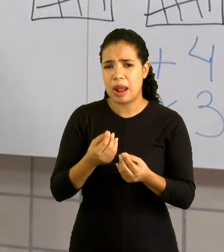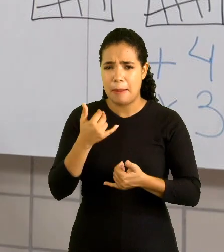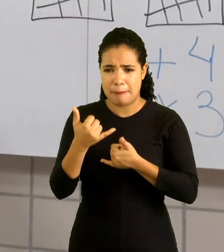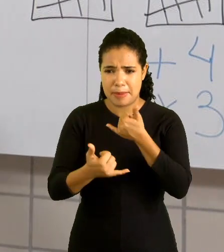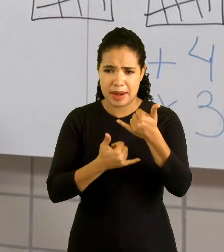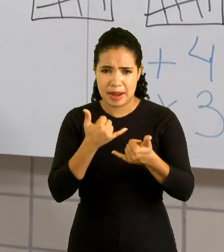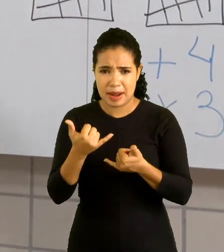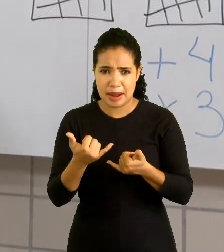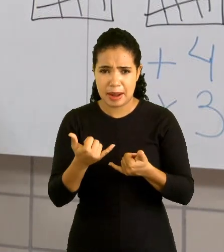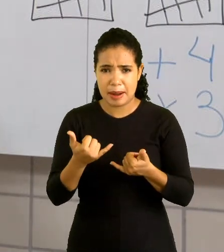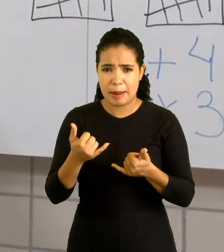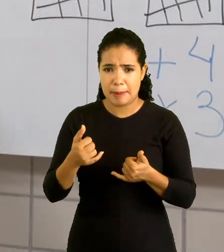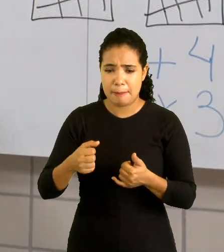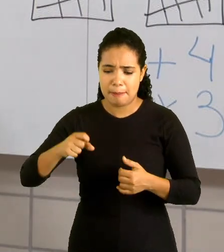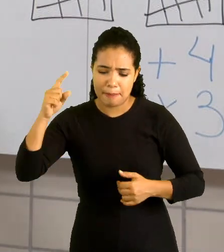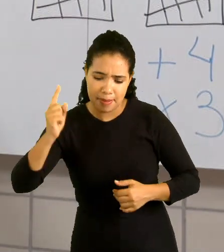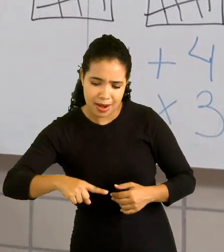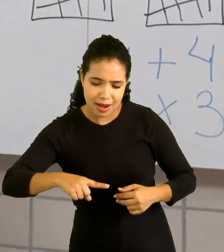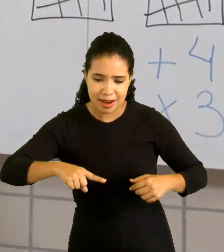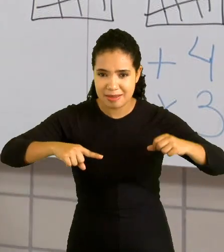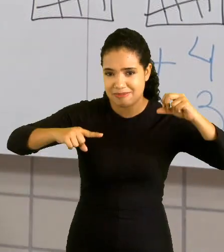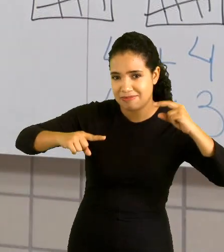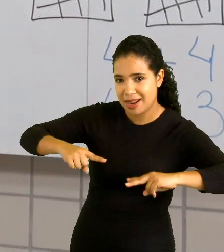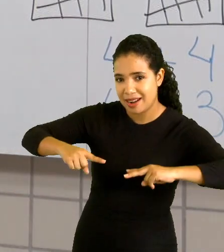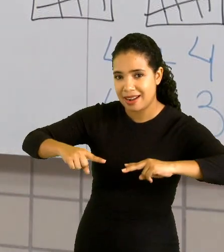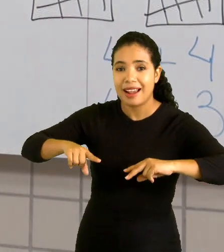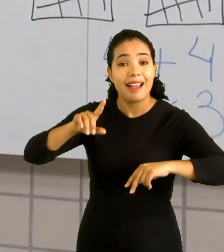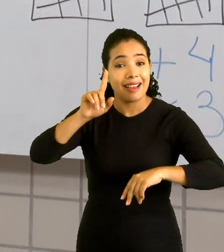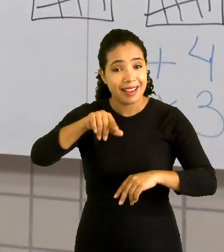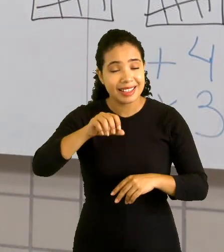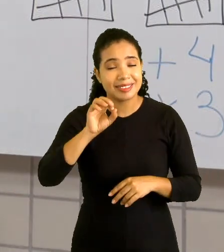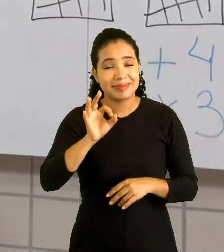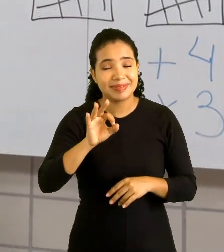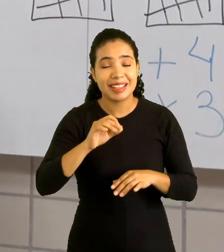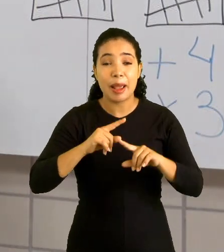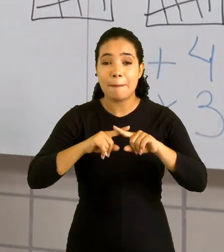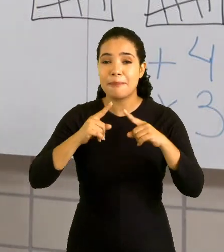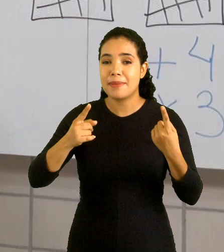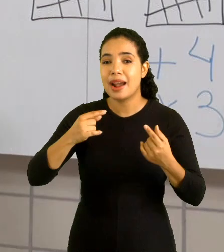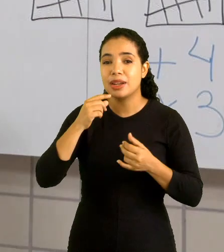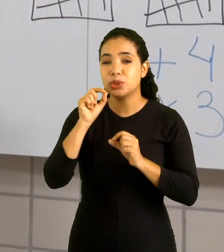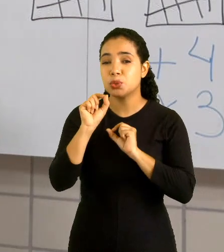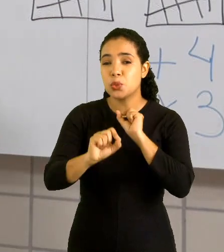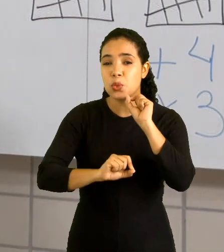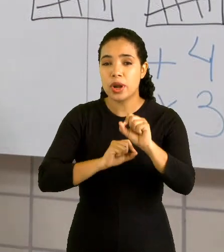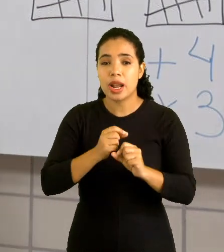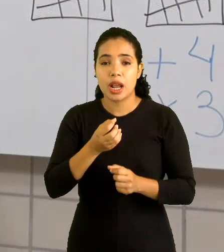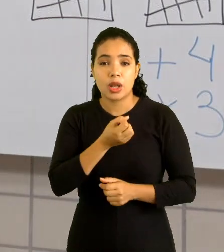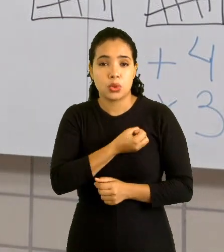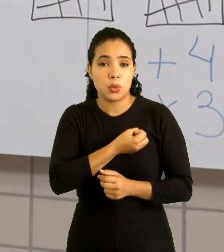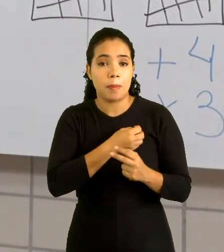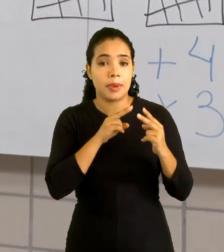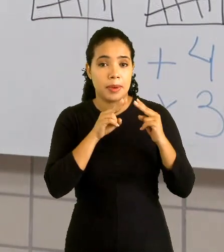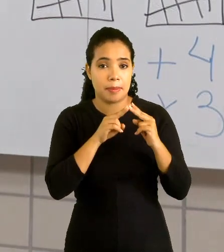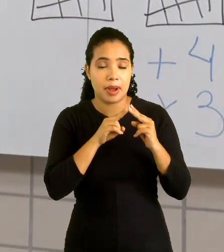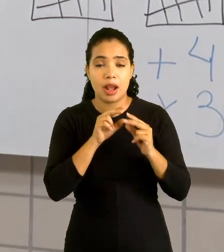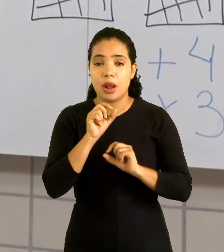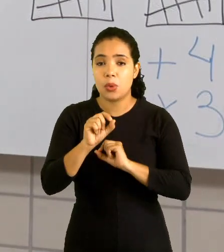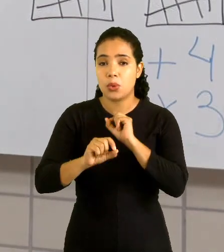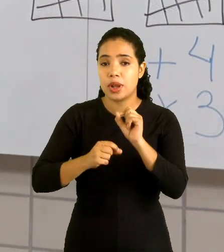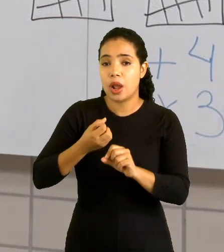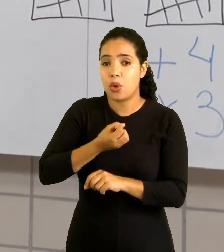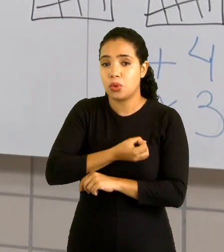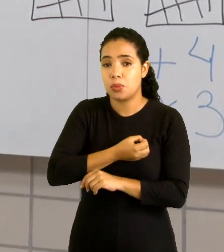assim, pá, ímpar. Exatamente, mas você sabe o que é um número par e o que é um número